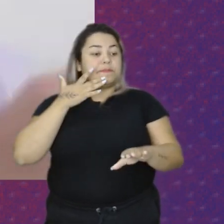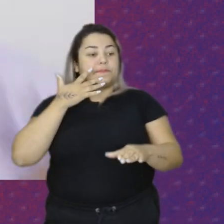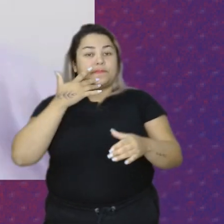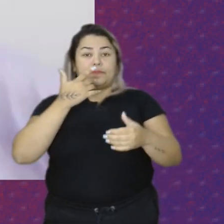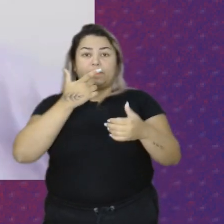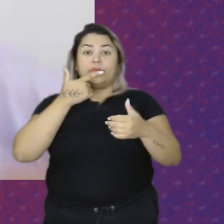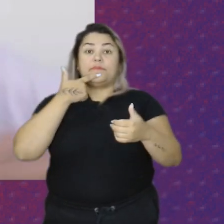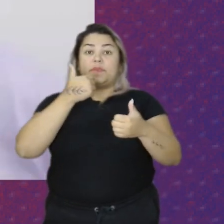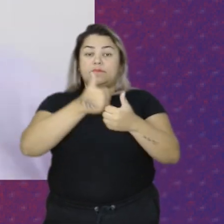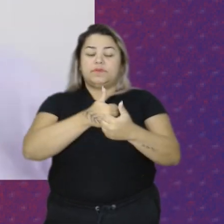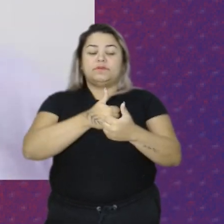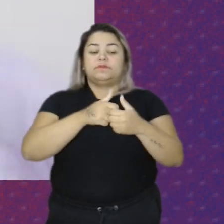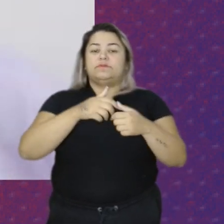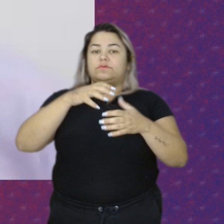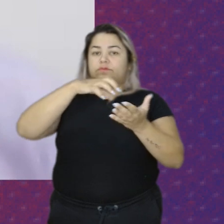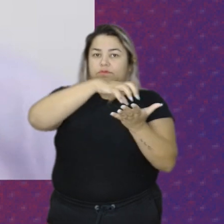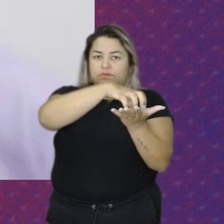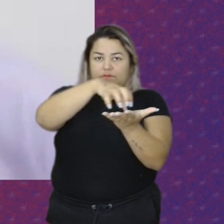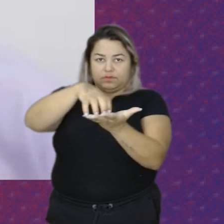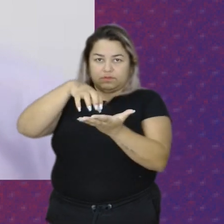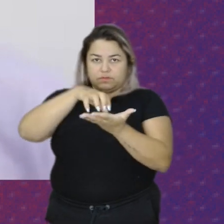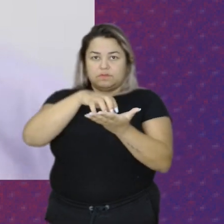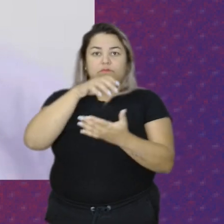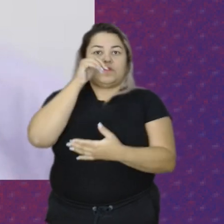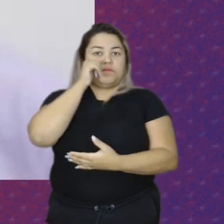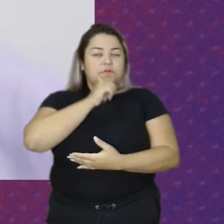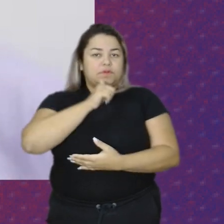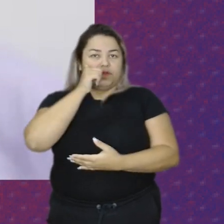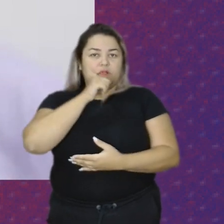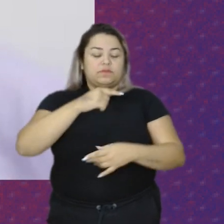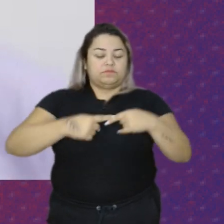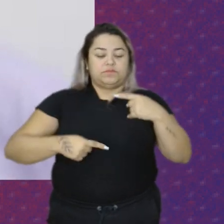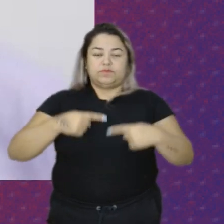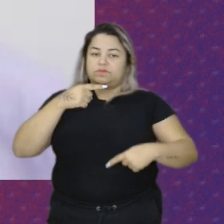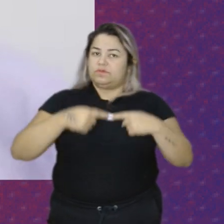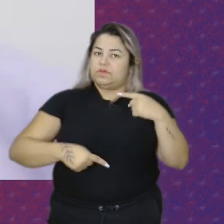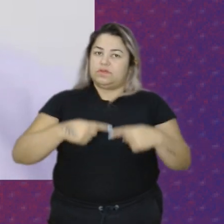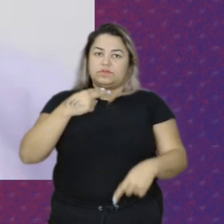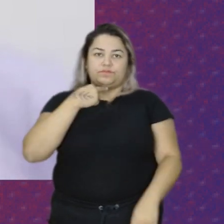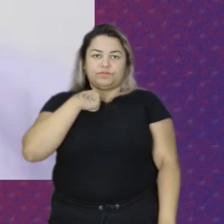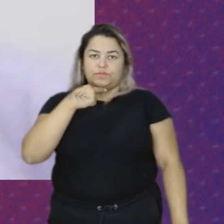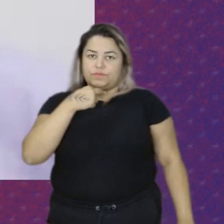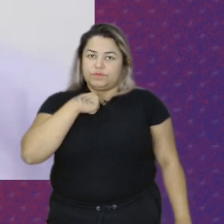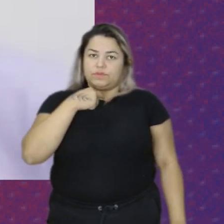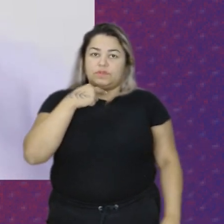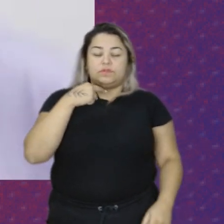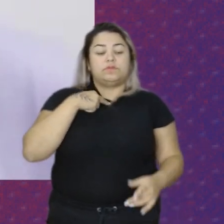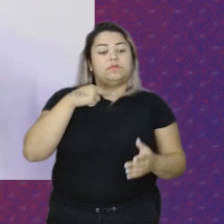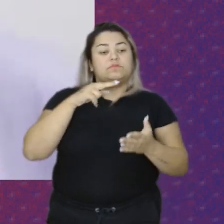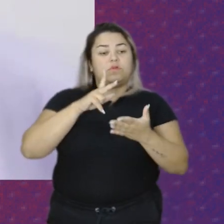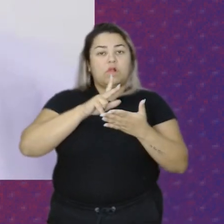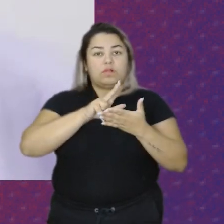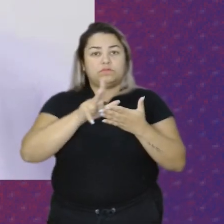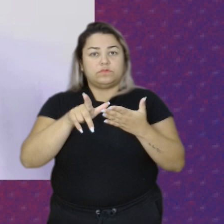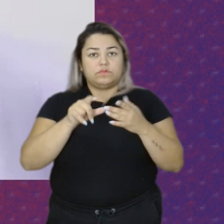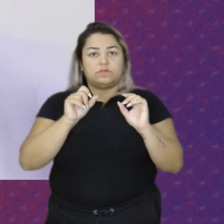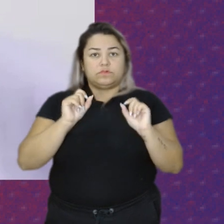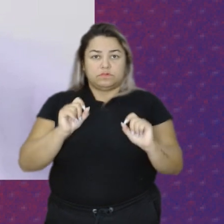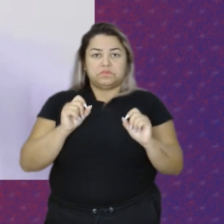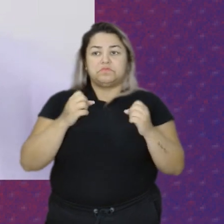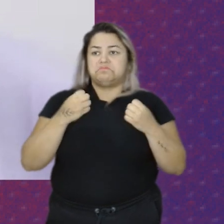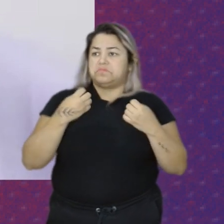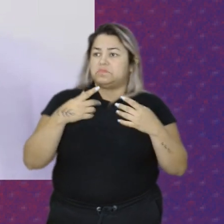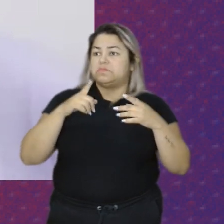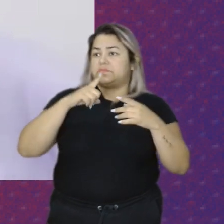do território de onde estão as mulheres. Então, as políticas não podem estar na dimensão só da boa intenção,